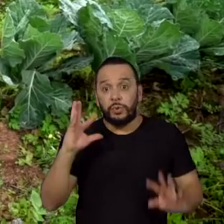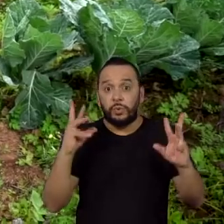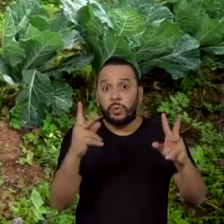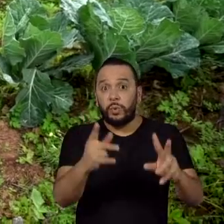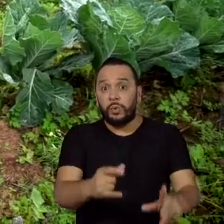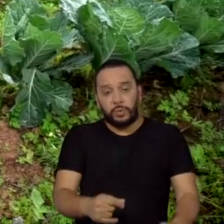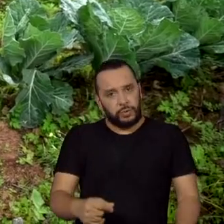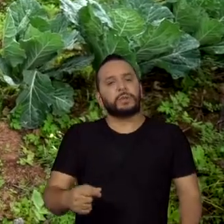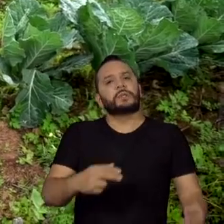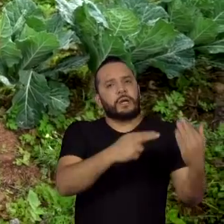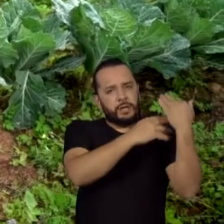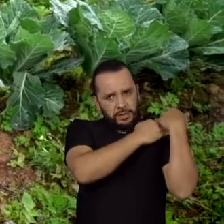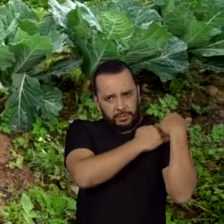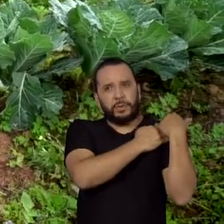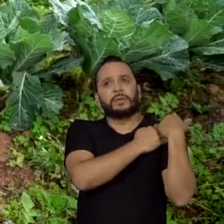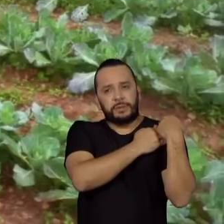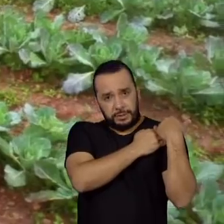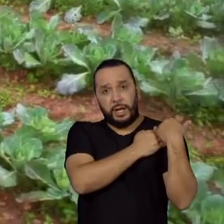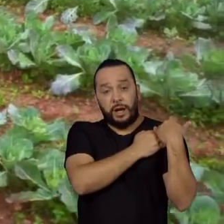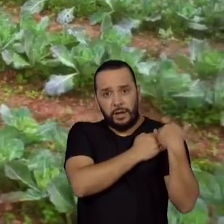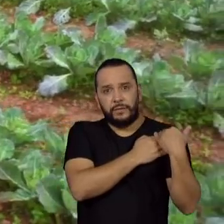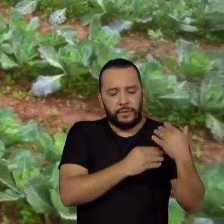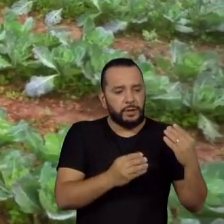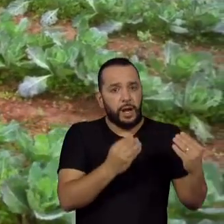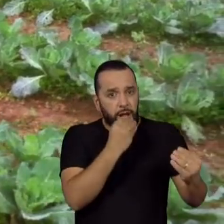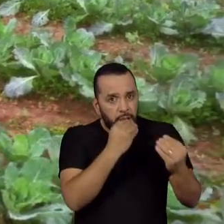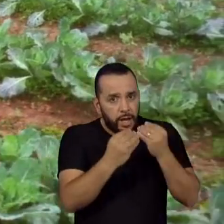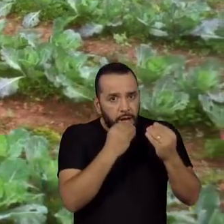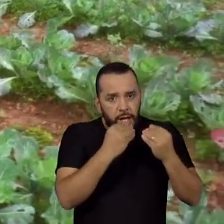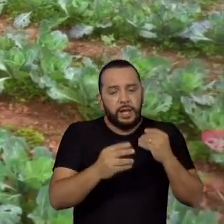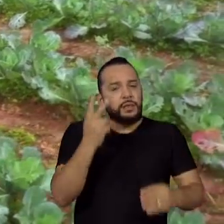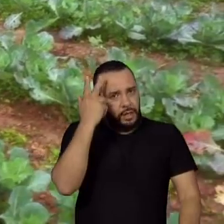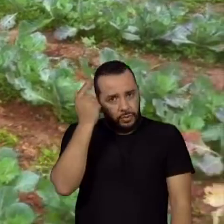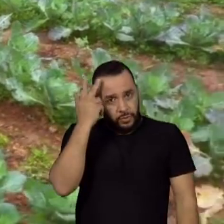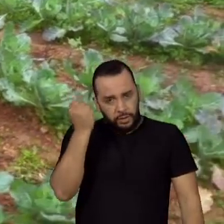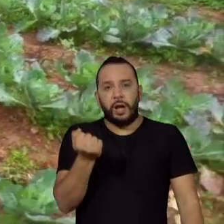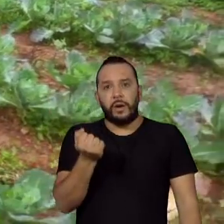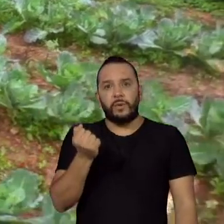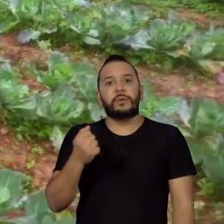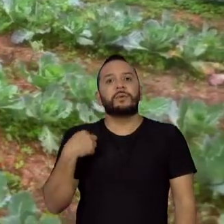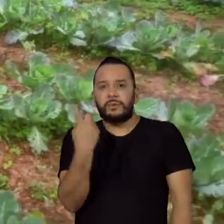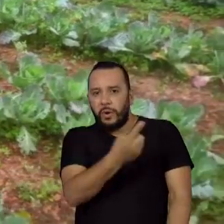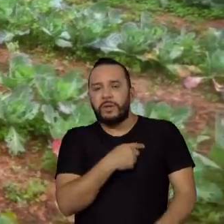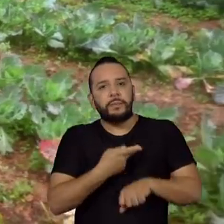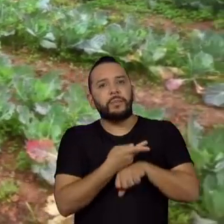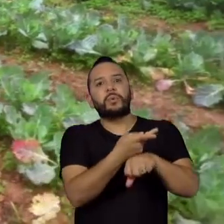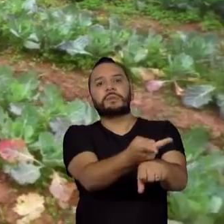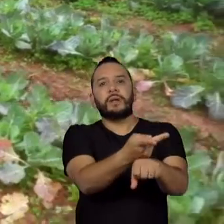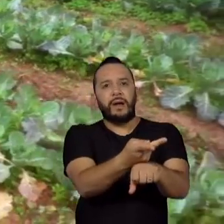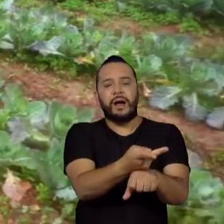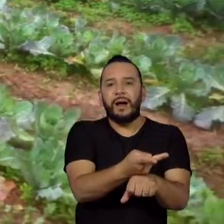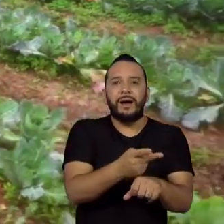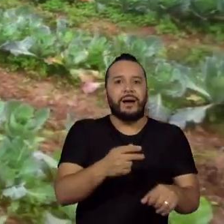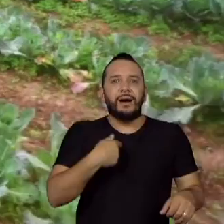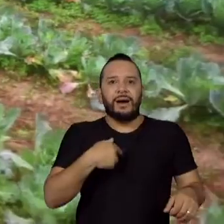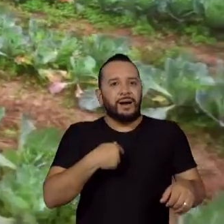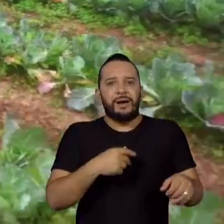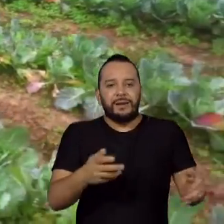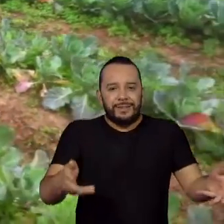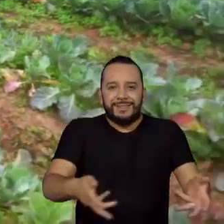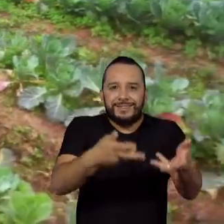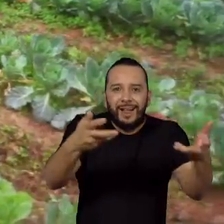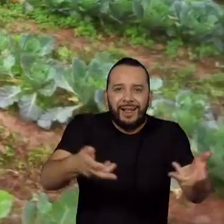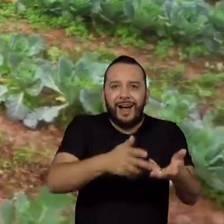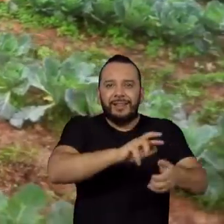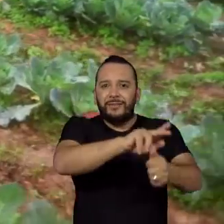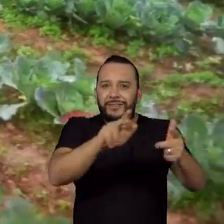somos responsáveis pelo aquilo que a gente consome. Não faz sentido a gente buscar produtos que tenham uma logística que